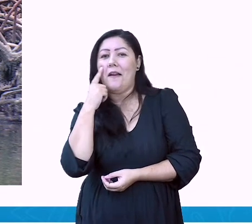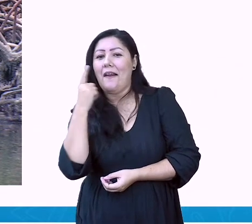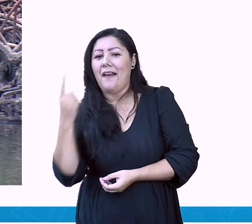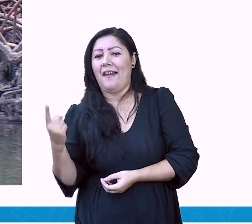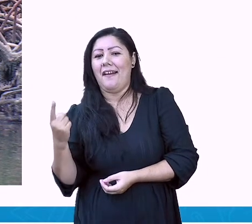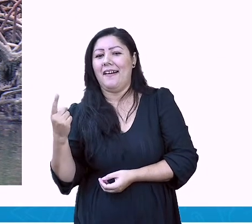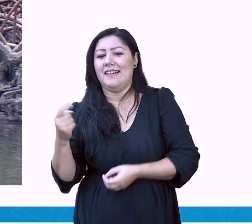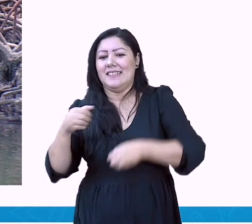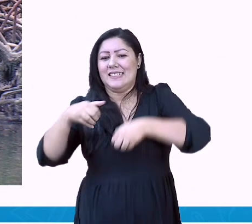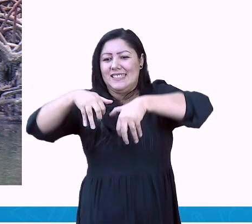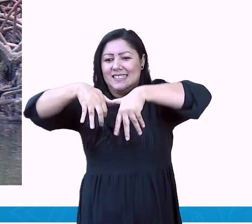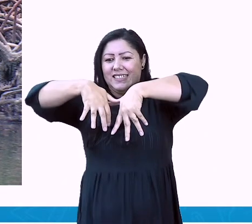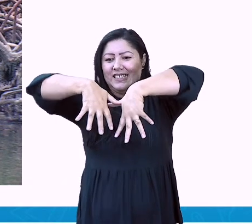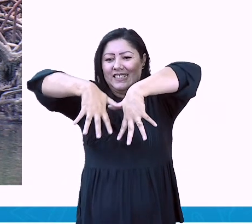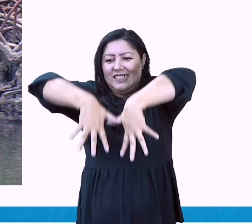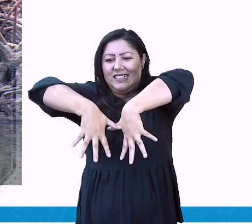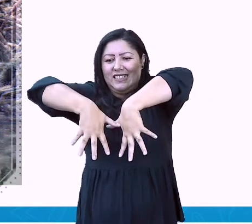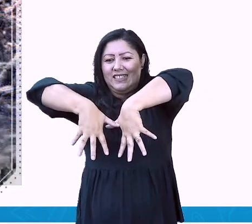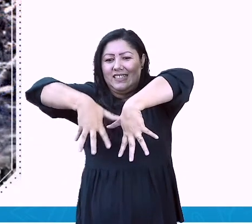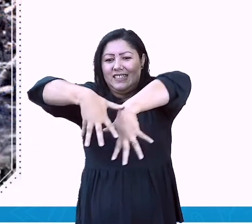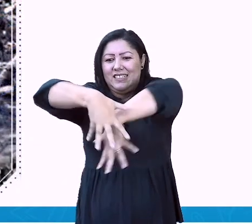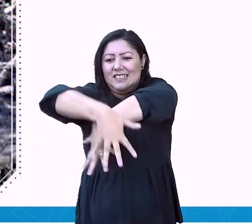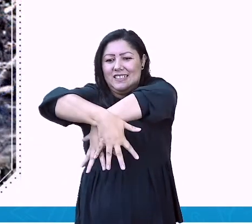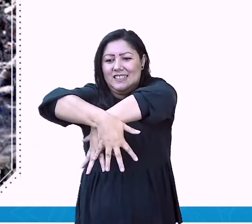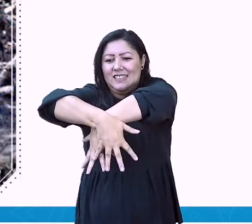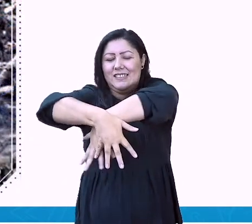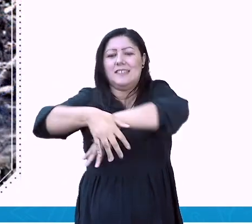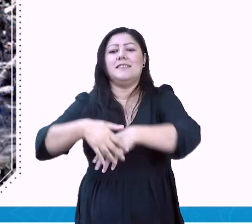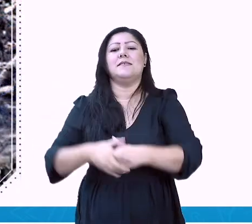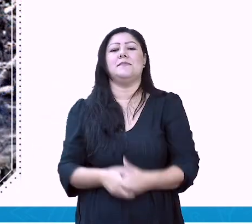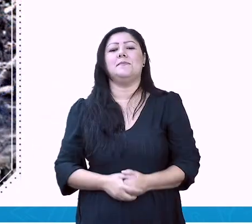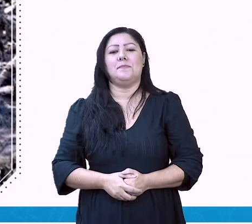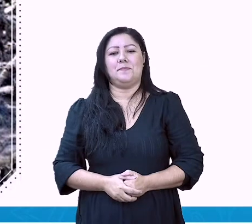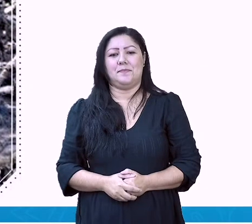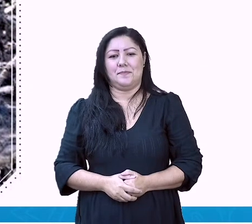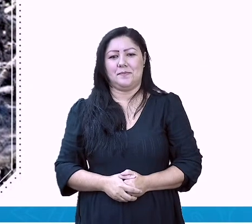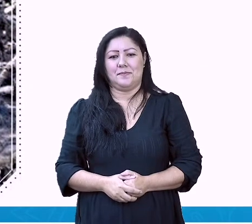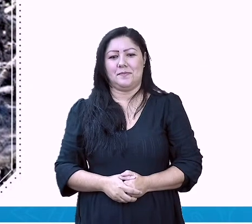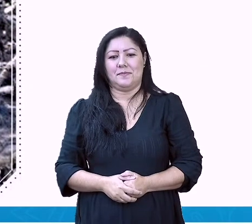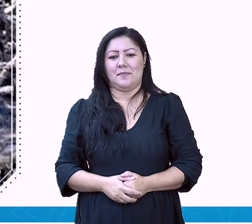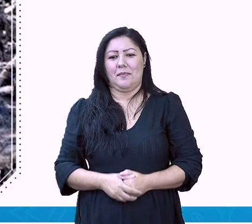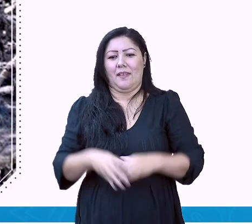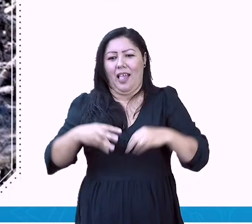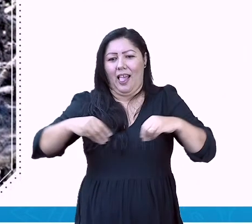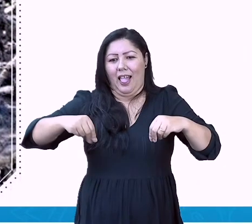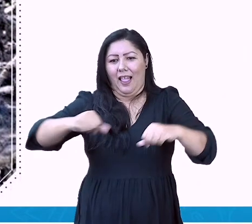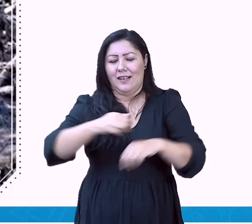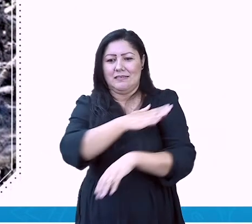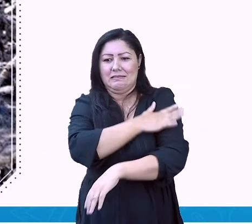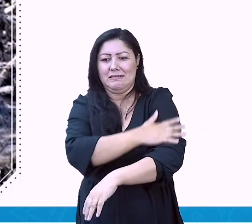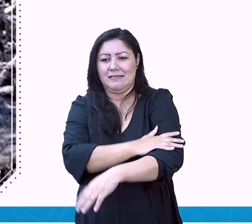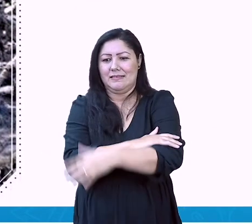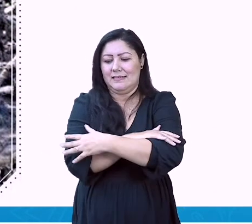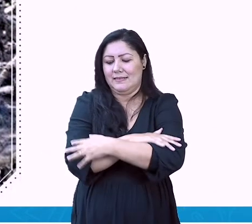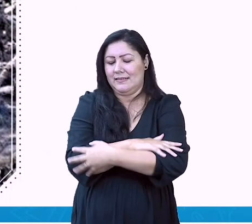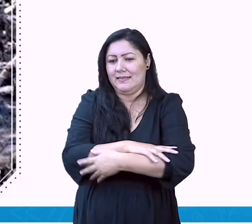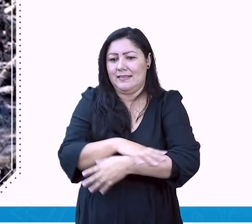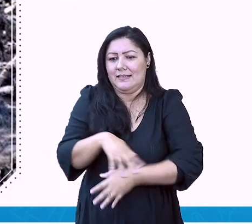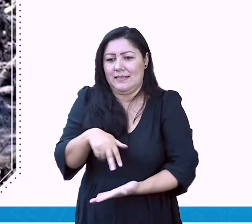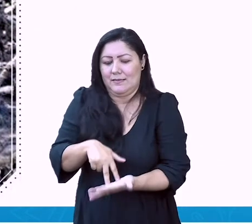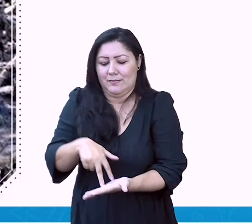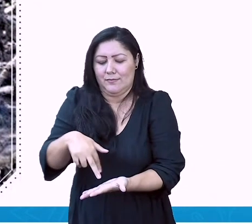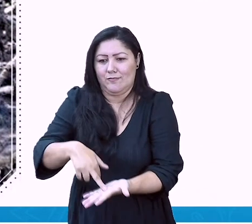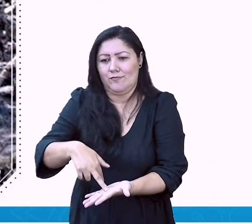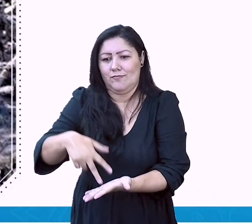faz surgir essa vegetação. Ok? E que também é muito importante